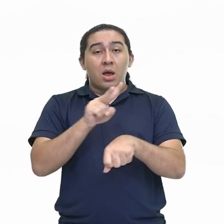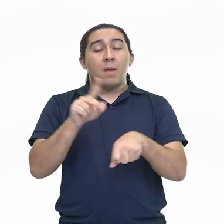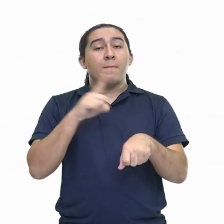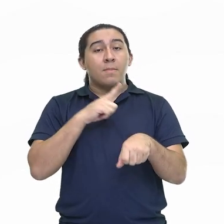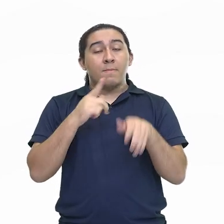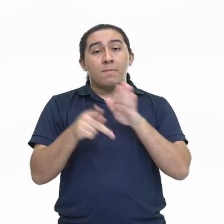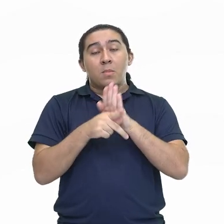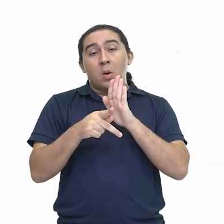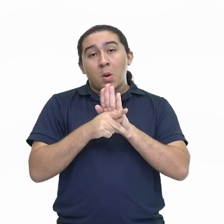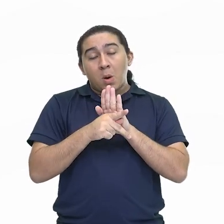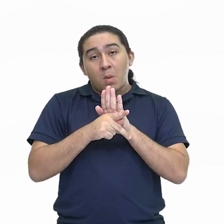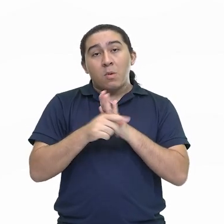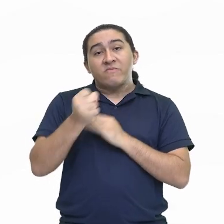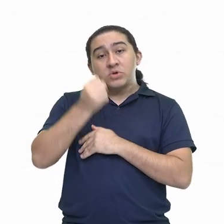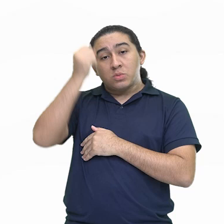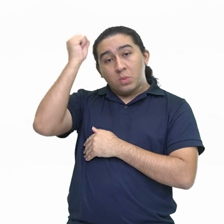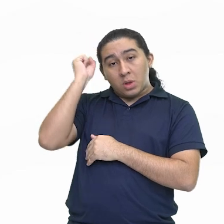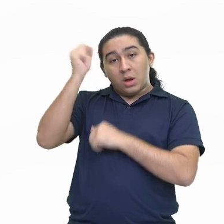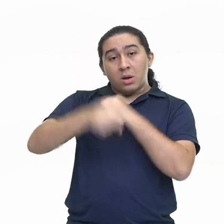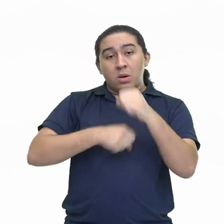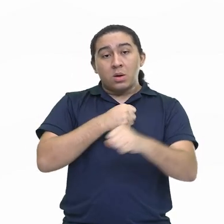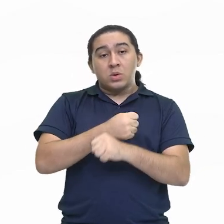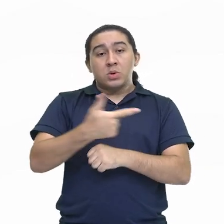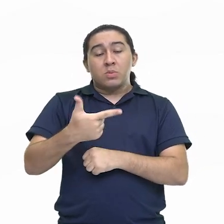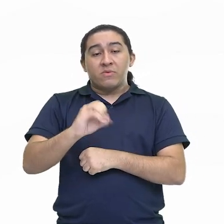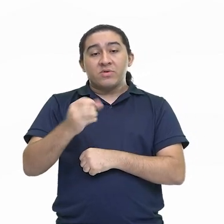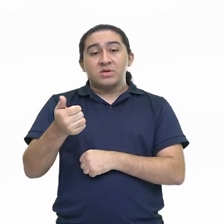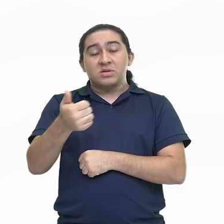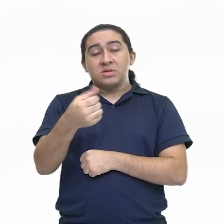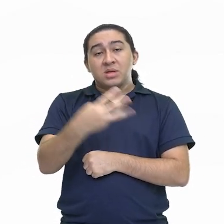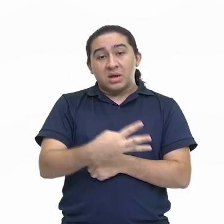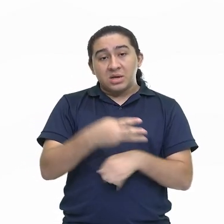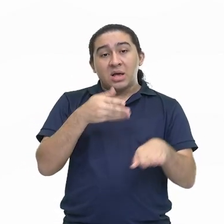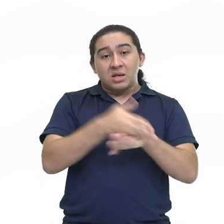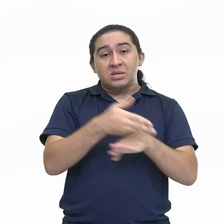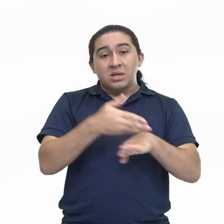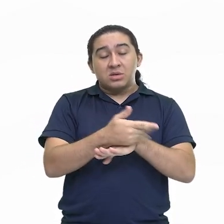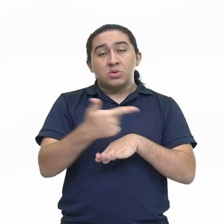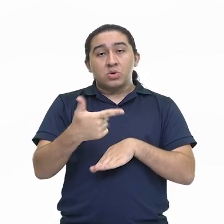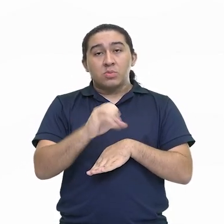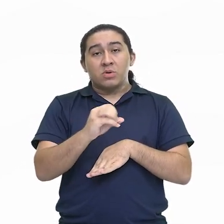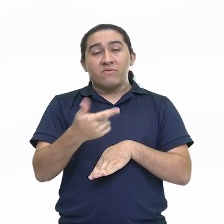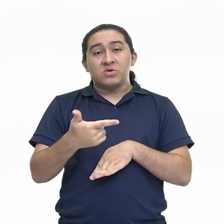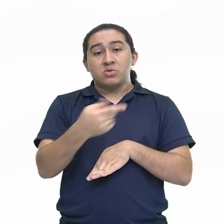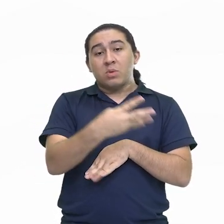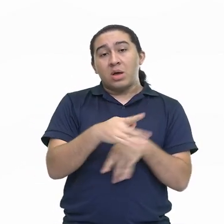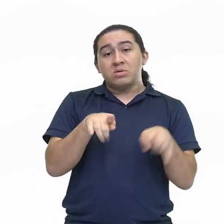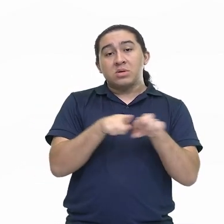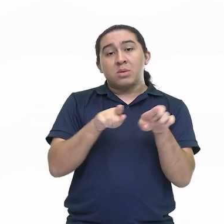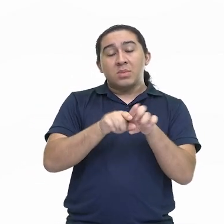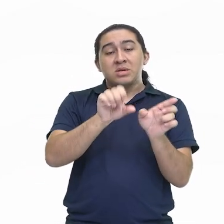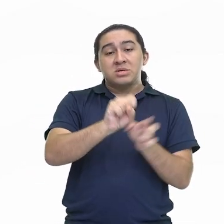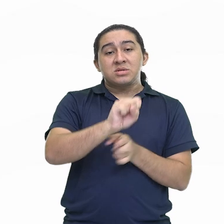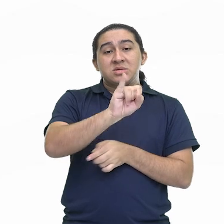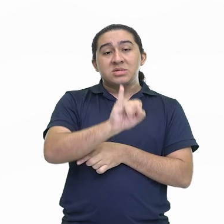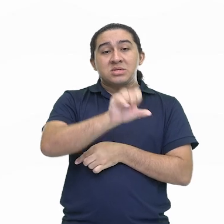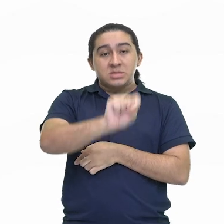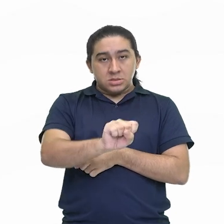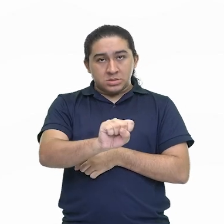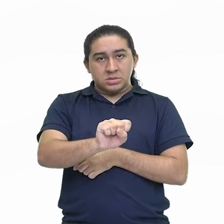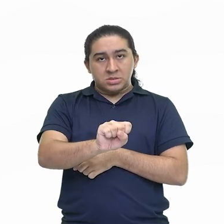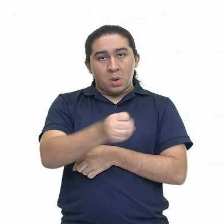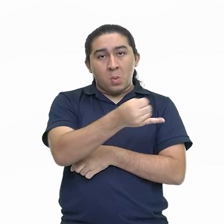vestibular 2023, acesso 2024 e SIS. Quando você, né, lê